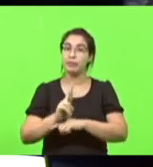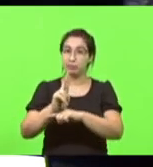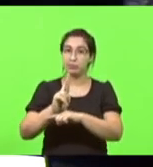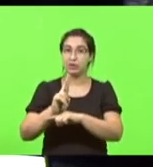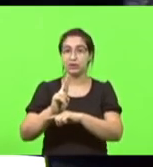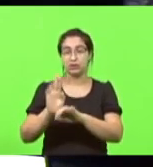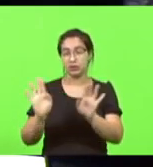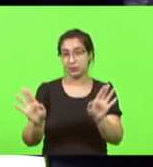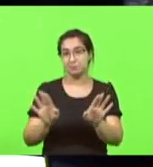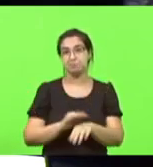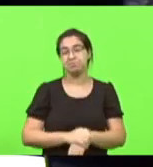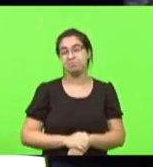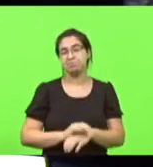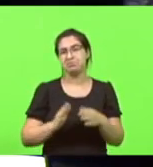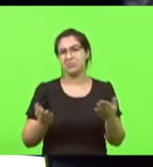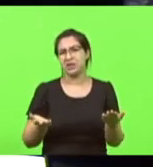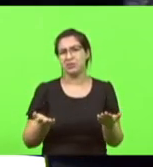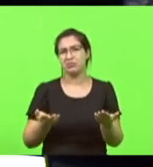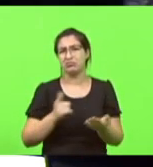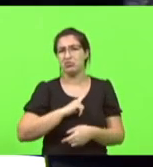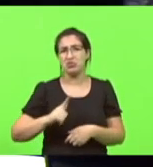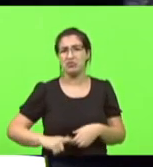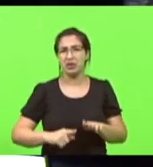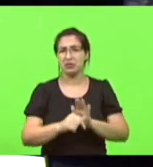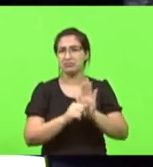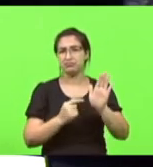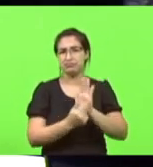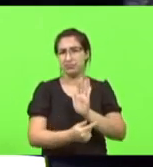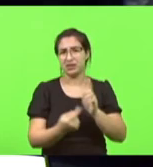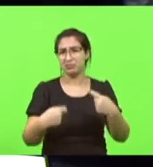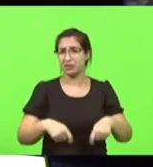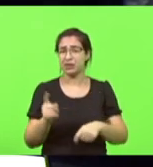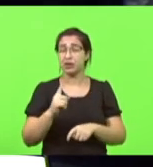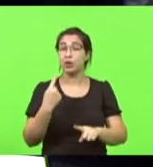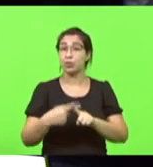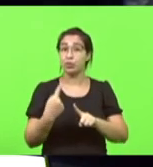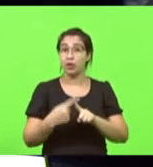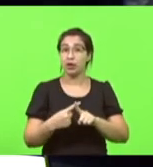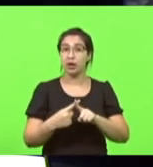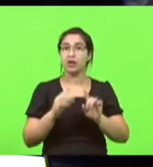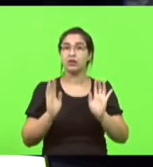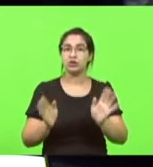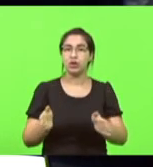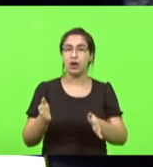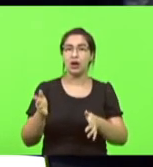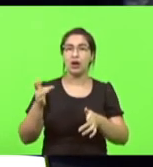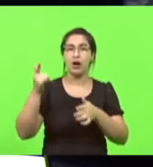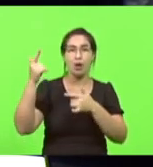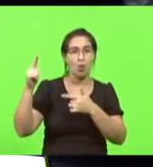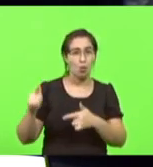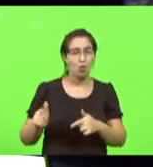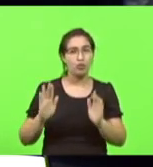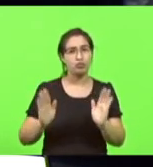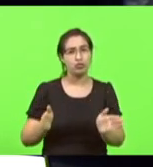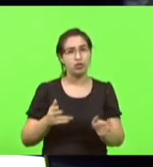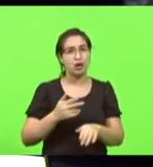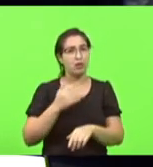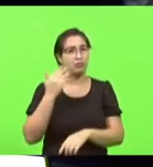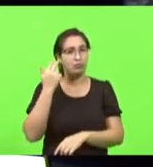vejo motivos para o governo vetar, já é uma prática de outros conselhos, e a